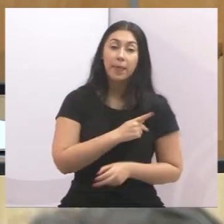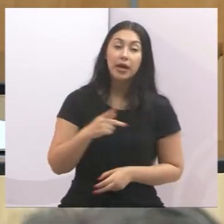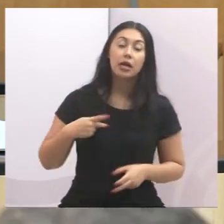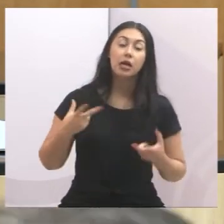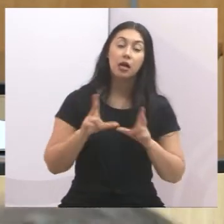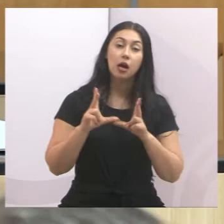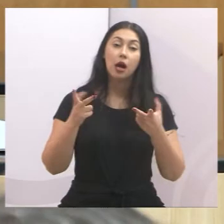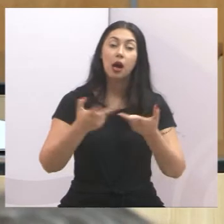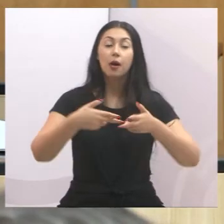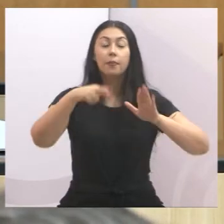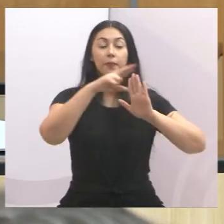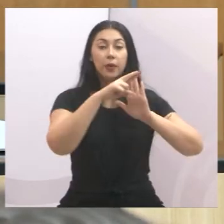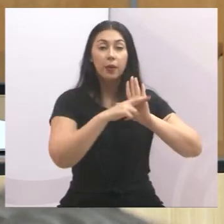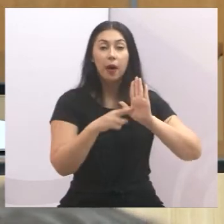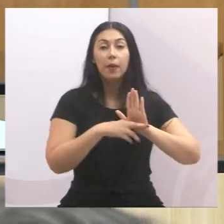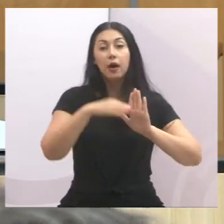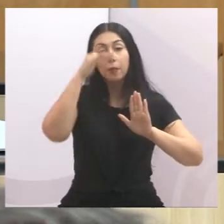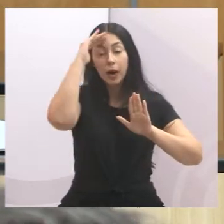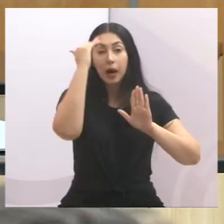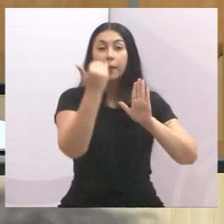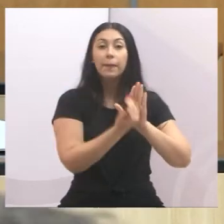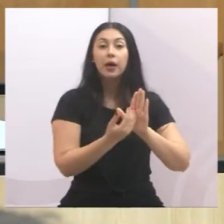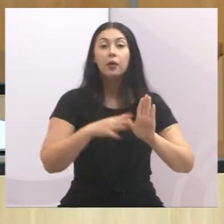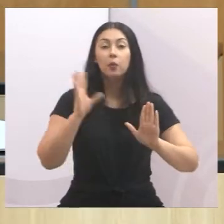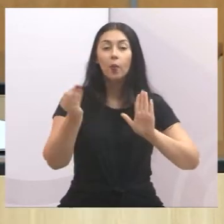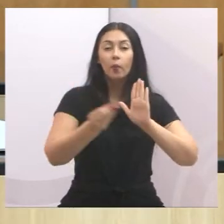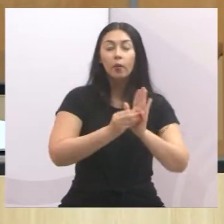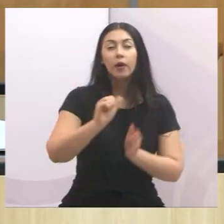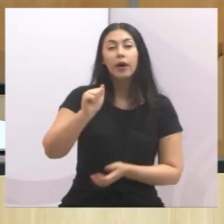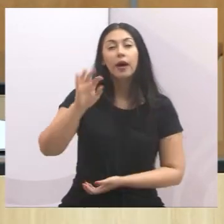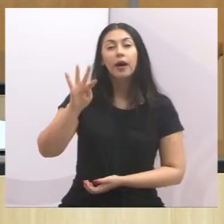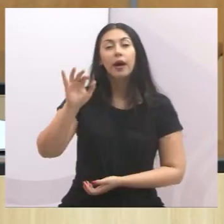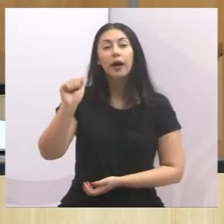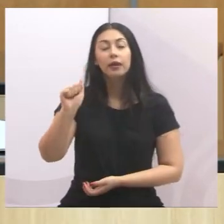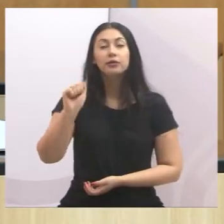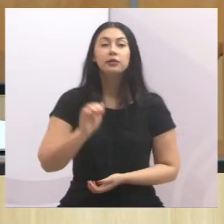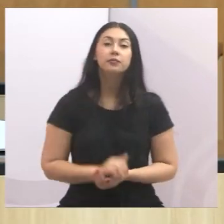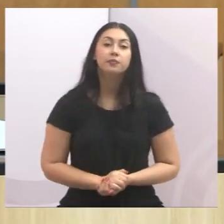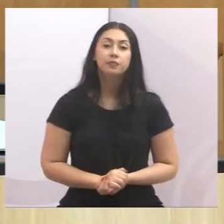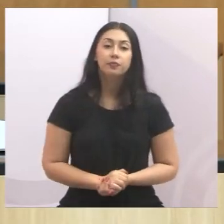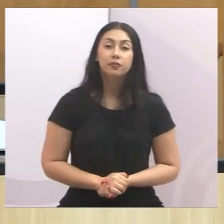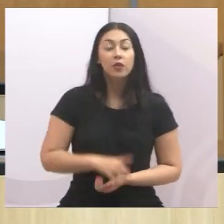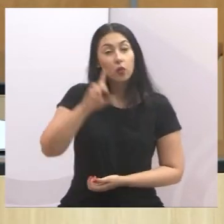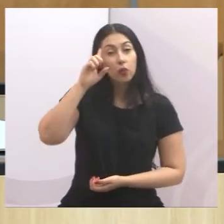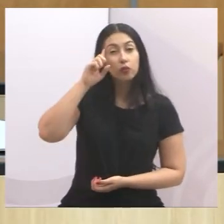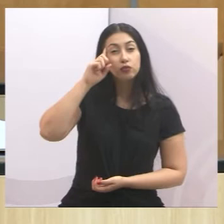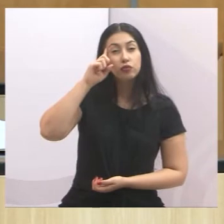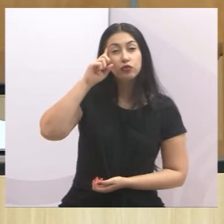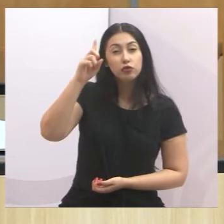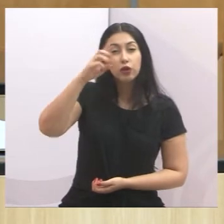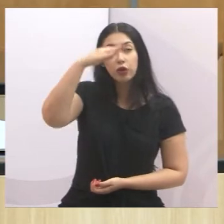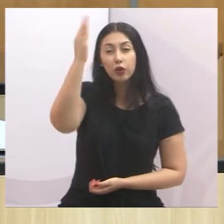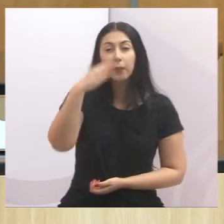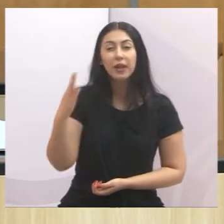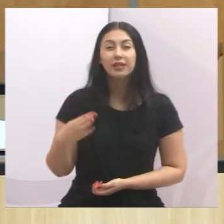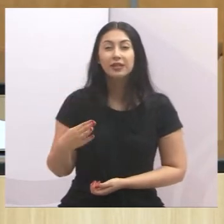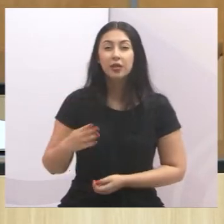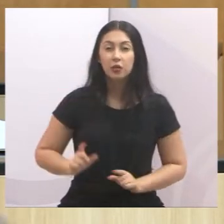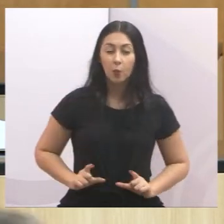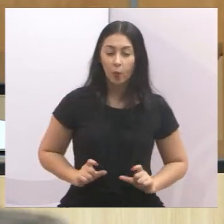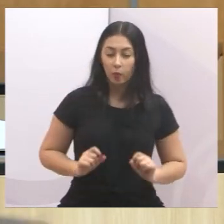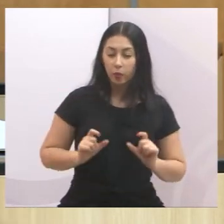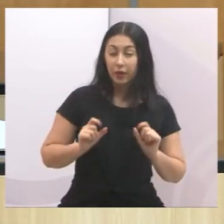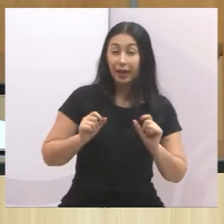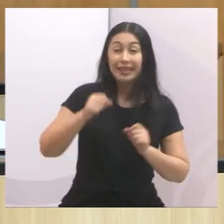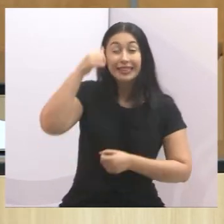formalidades regimentais, seja constado na ata dos trabalhos dessa sessão o registro do transcurso do Dia Nacional do Combate ao Câncer, 27 de